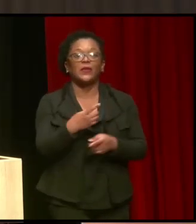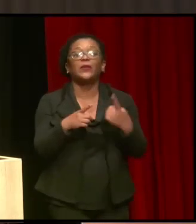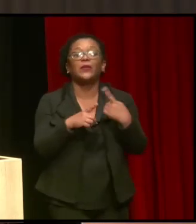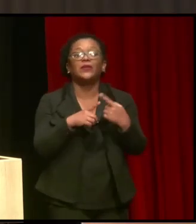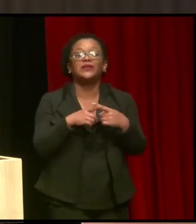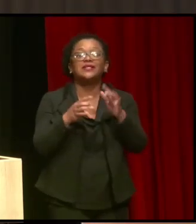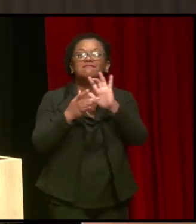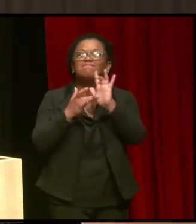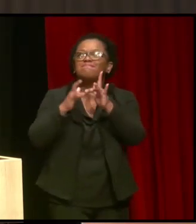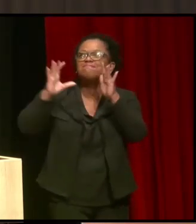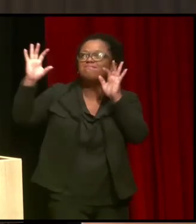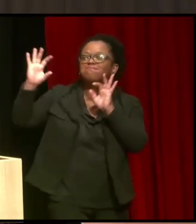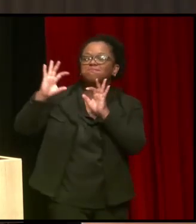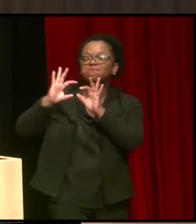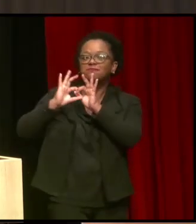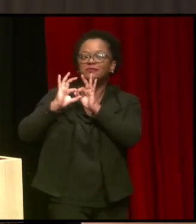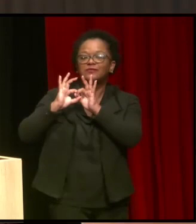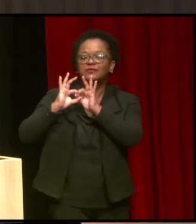Jesus,